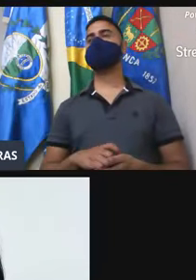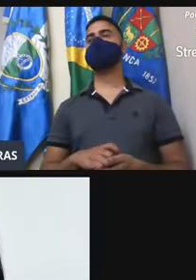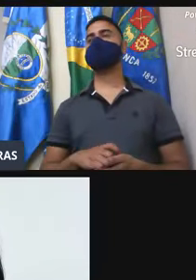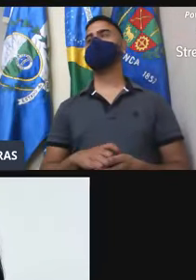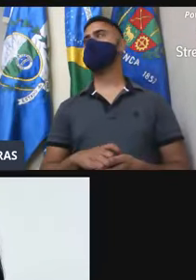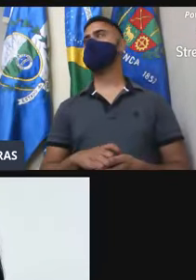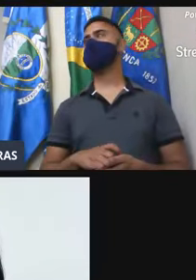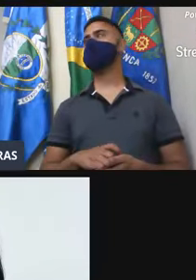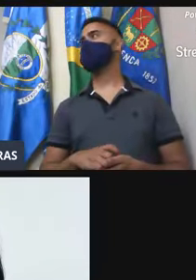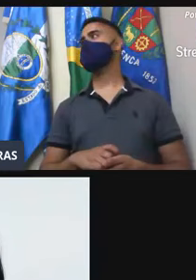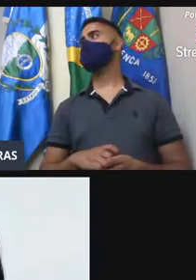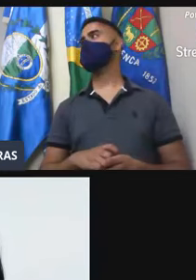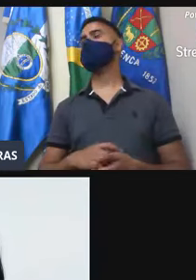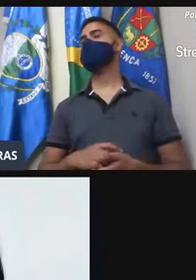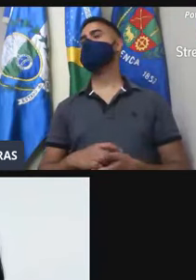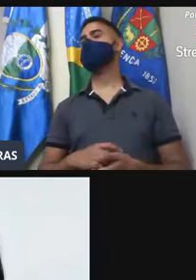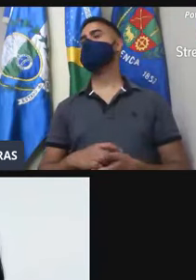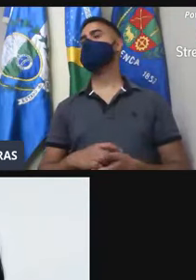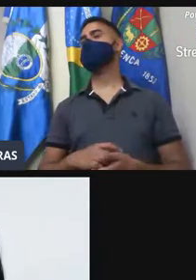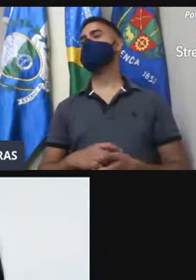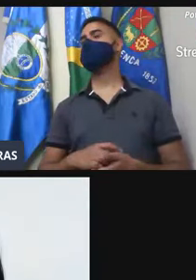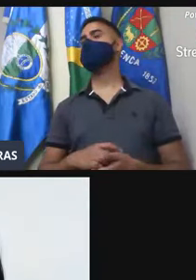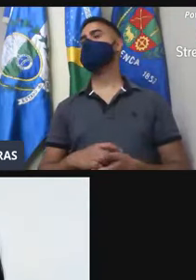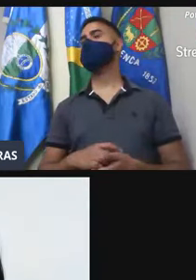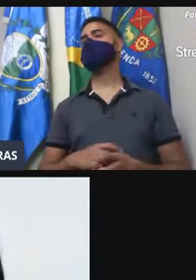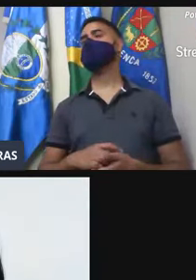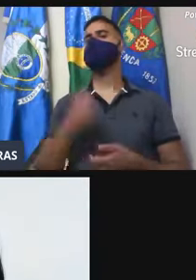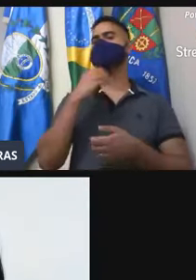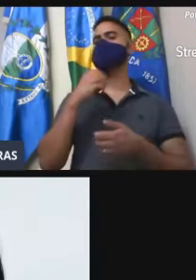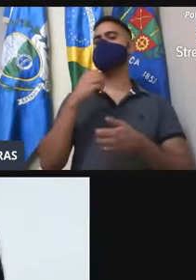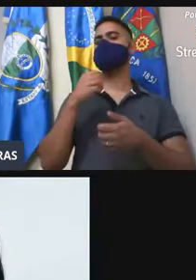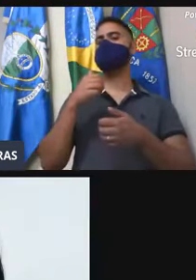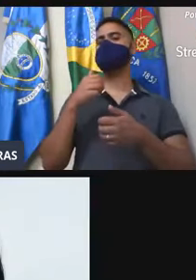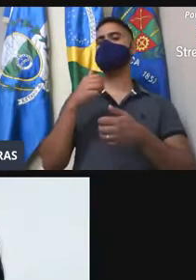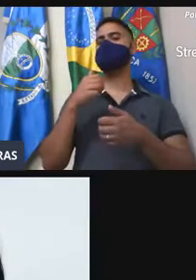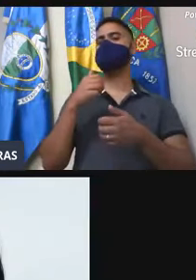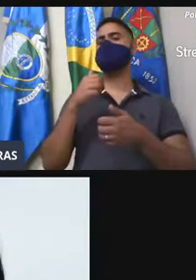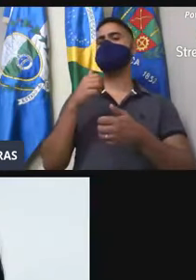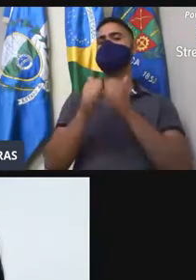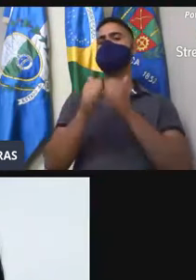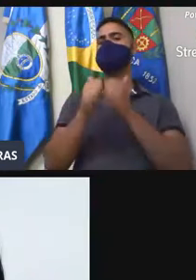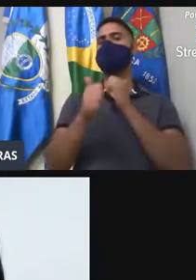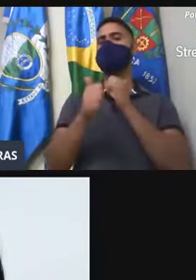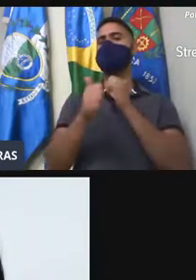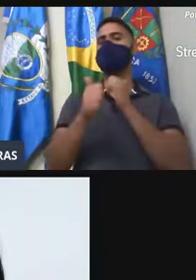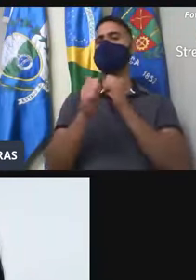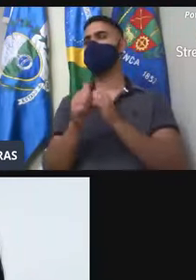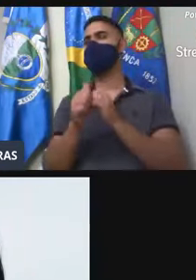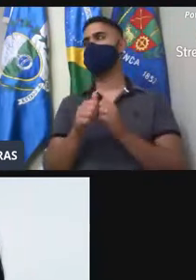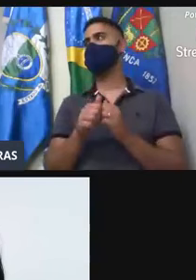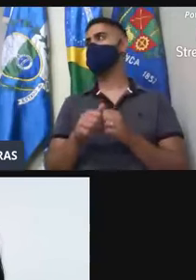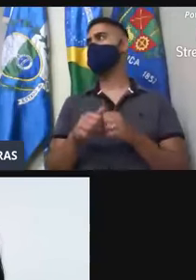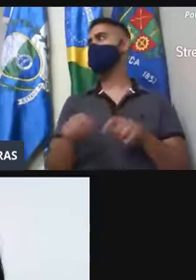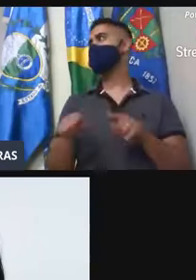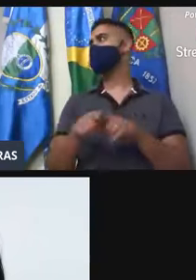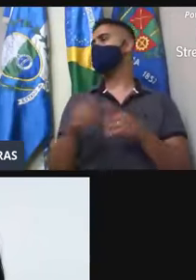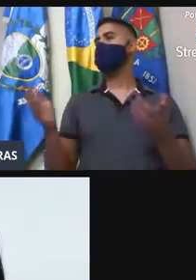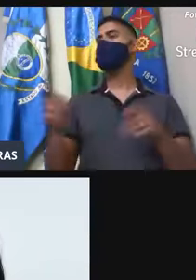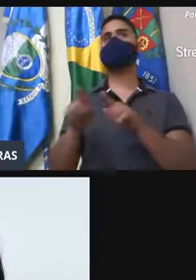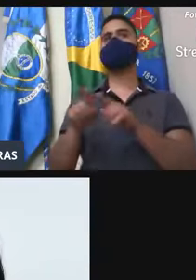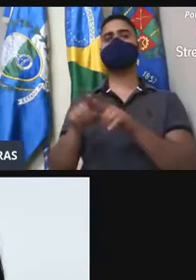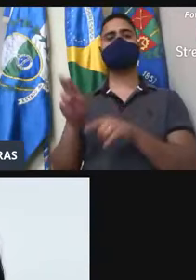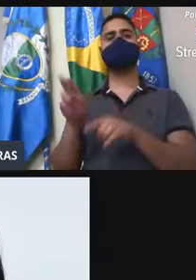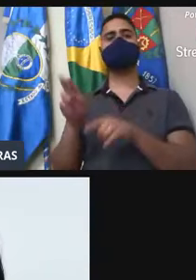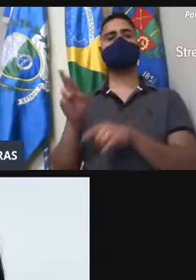Diz que jogava muito, tinhoso, então era um craque, e ele está se apresentando também na área de